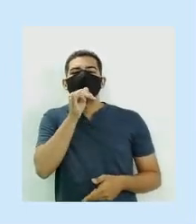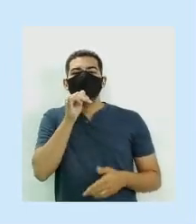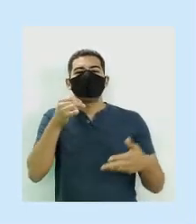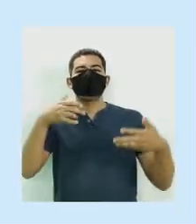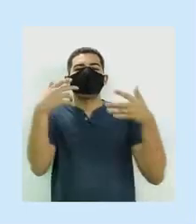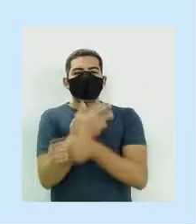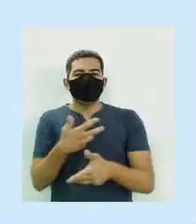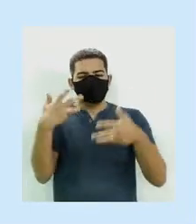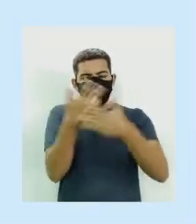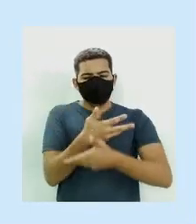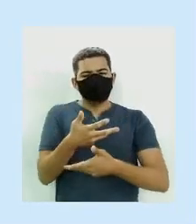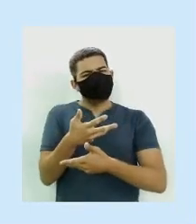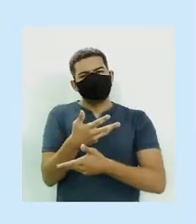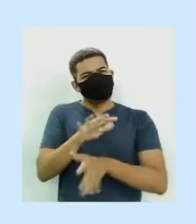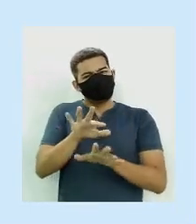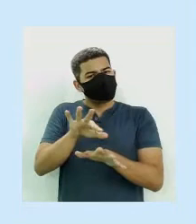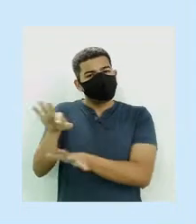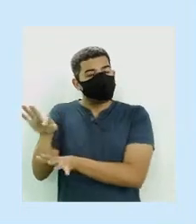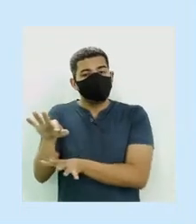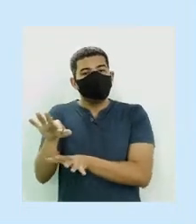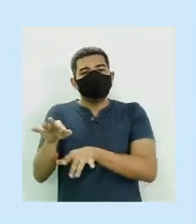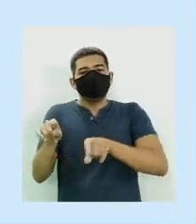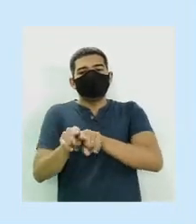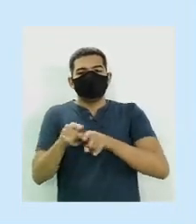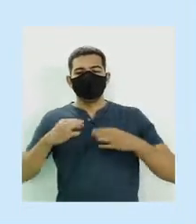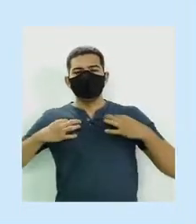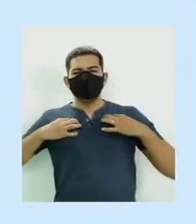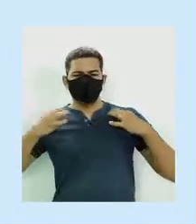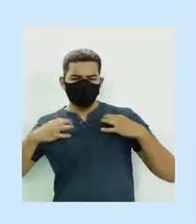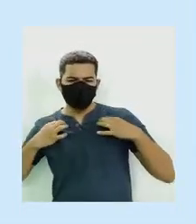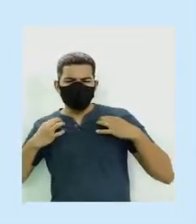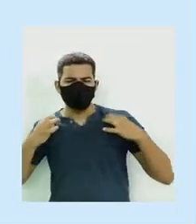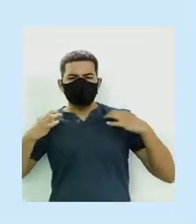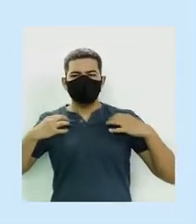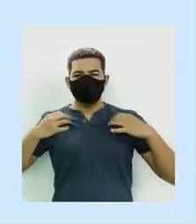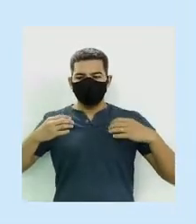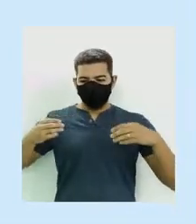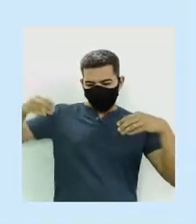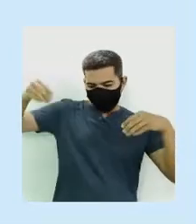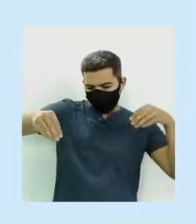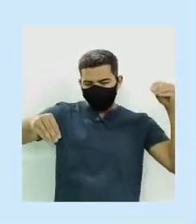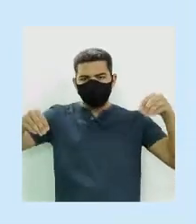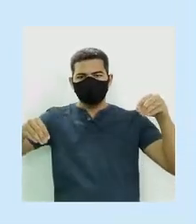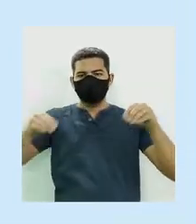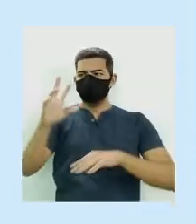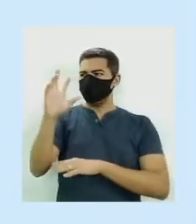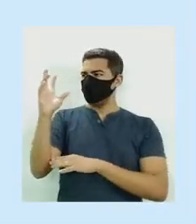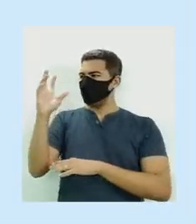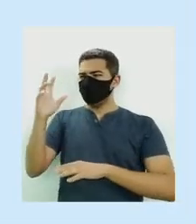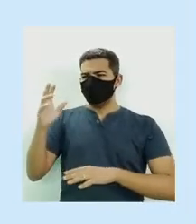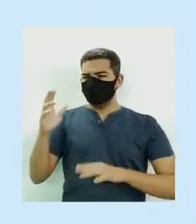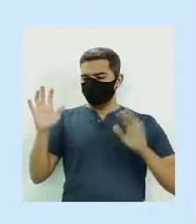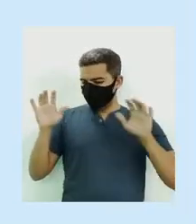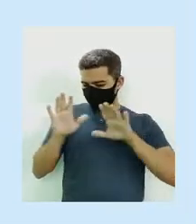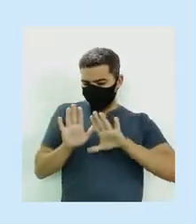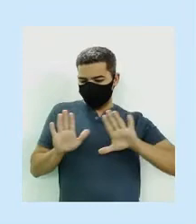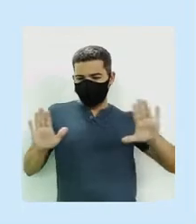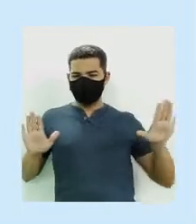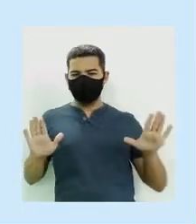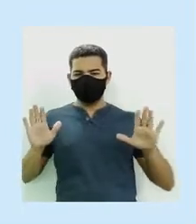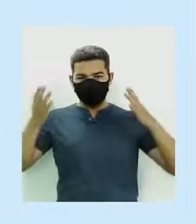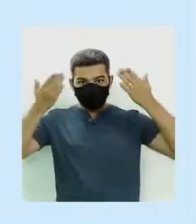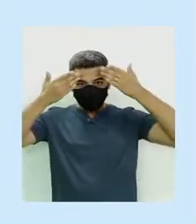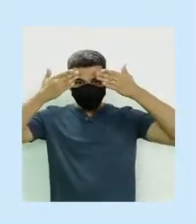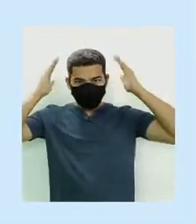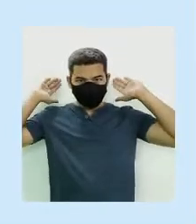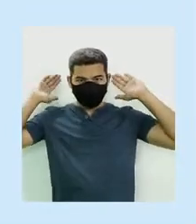músicas ao fundo, nem de figurino, nem de cenário, nada disso. para que o produtor do texto, o